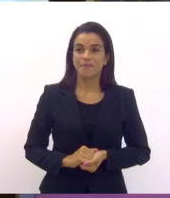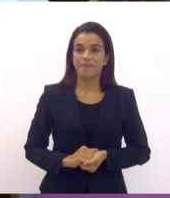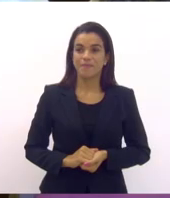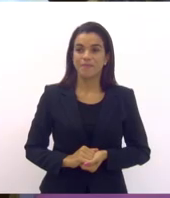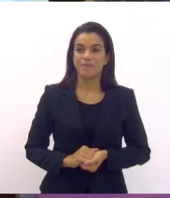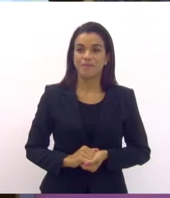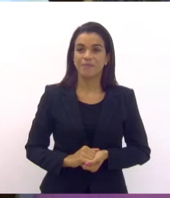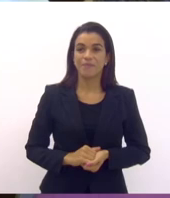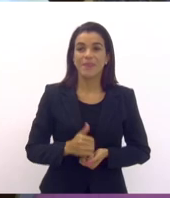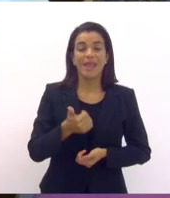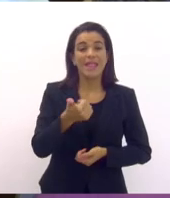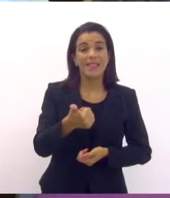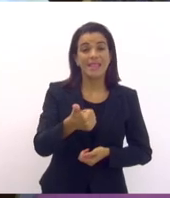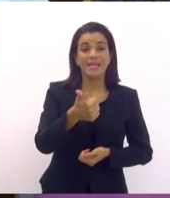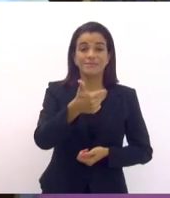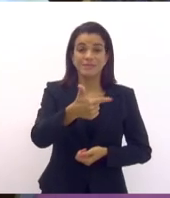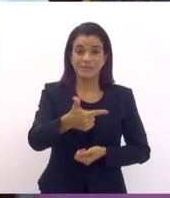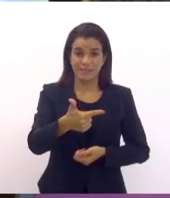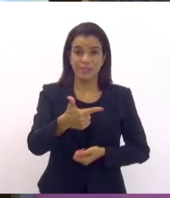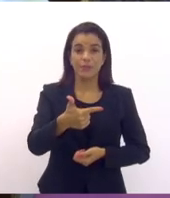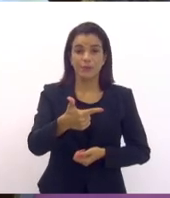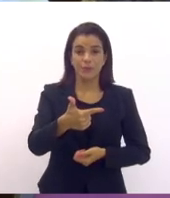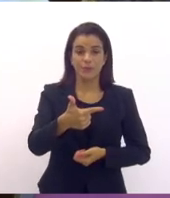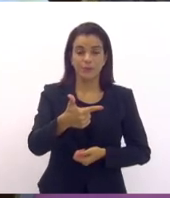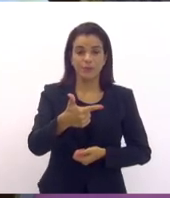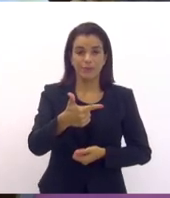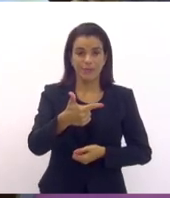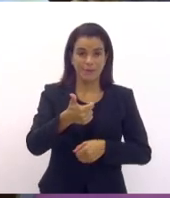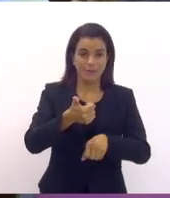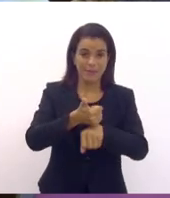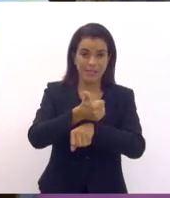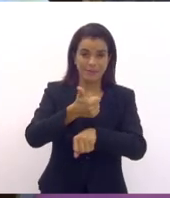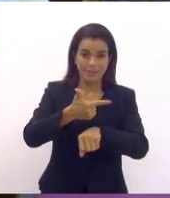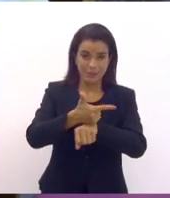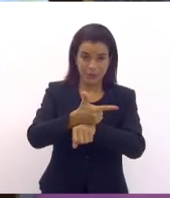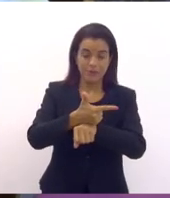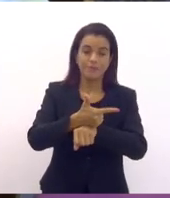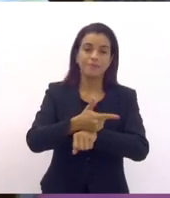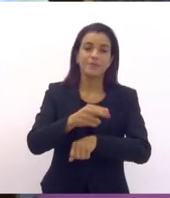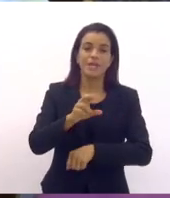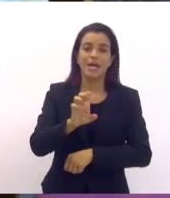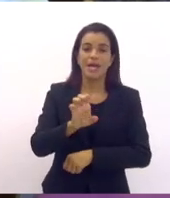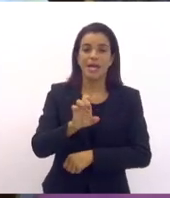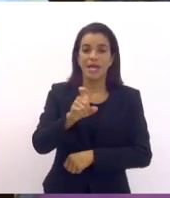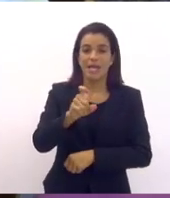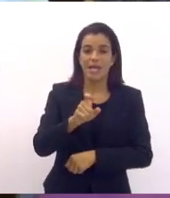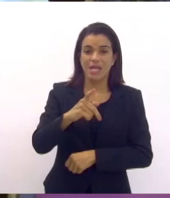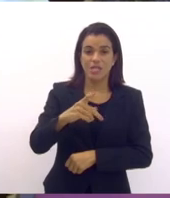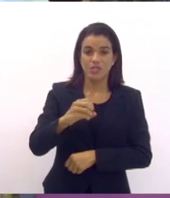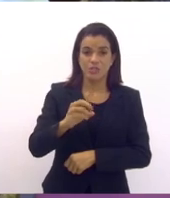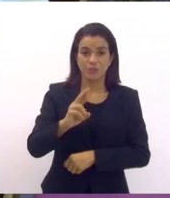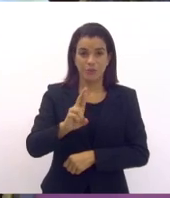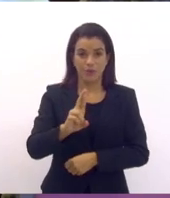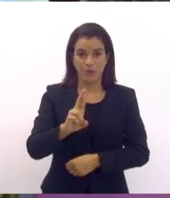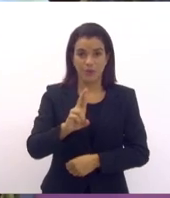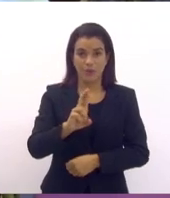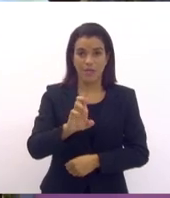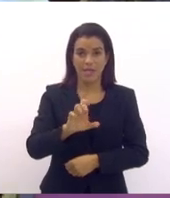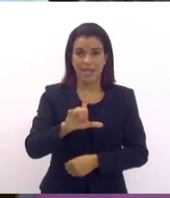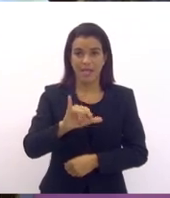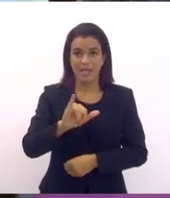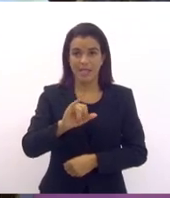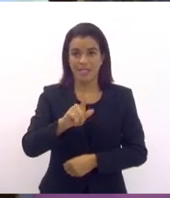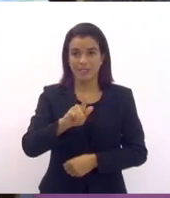Essa é a 12ª edição da Expo religião de novo a gente pensou numa